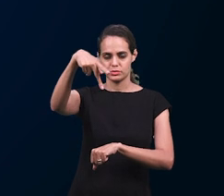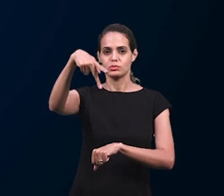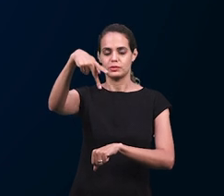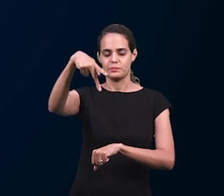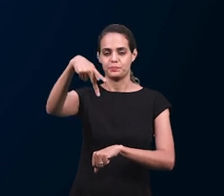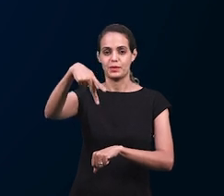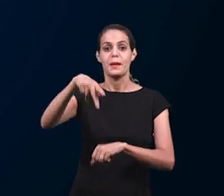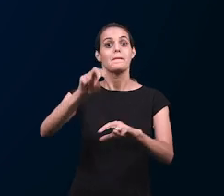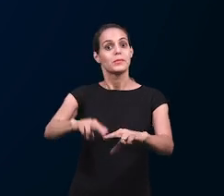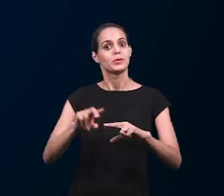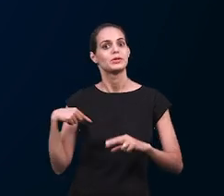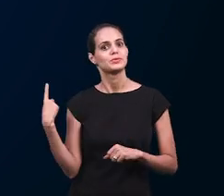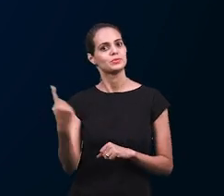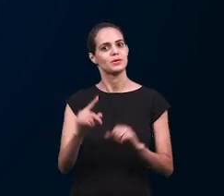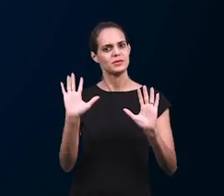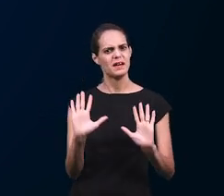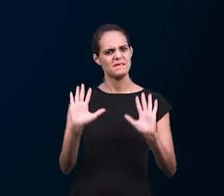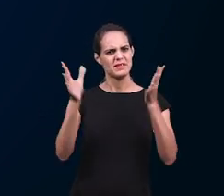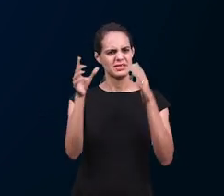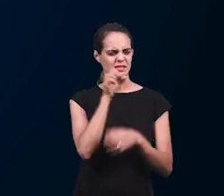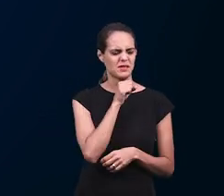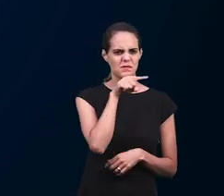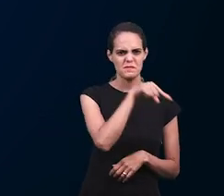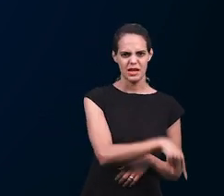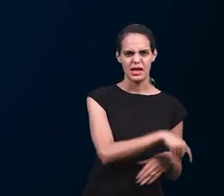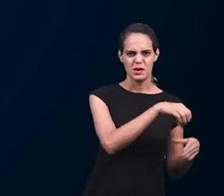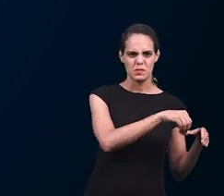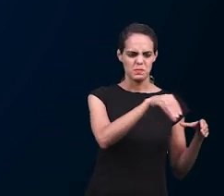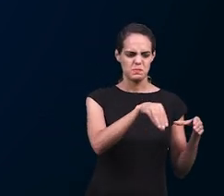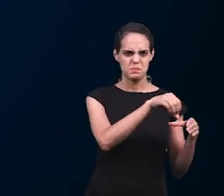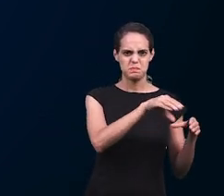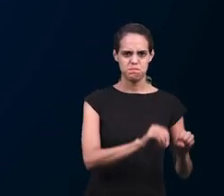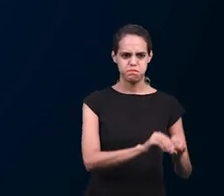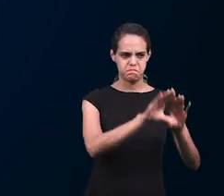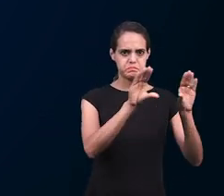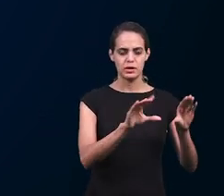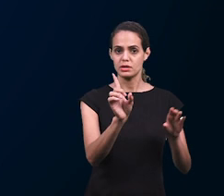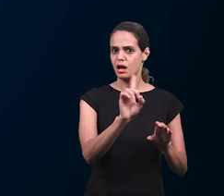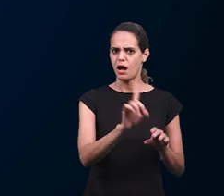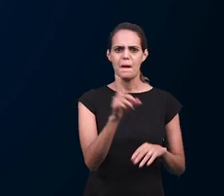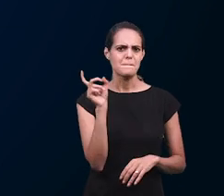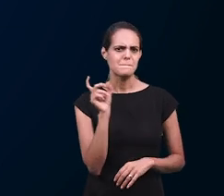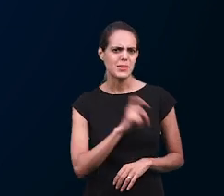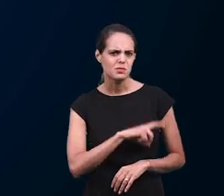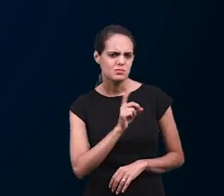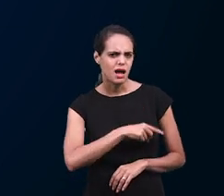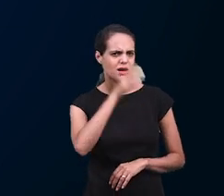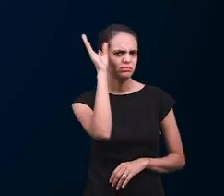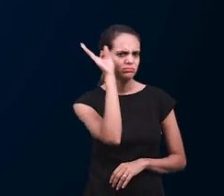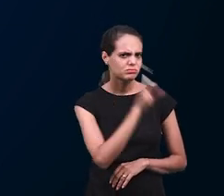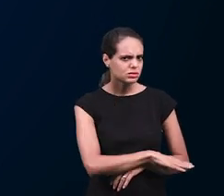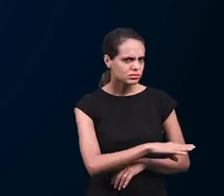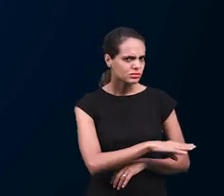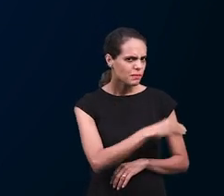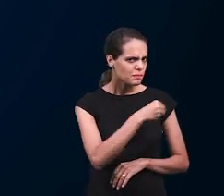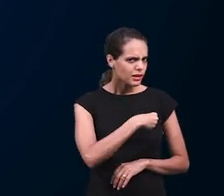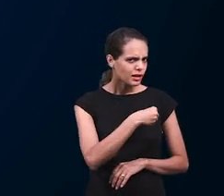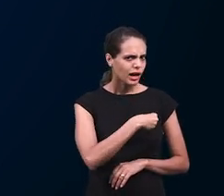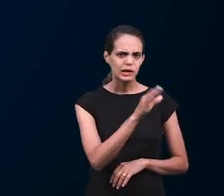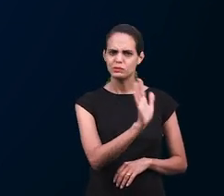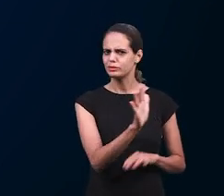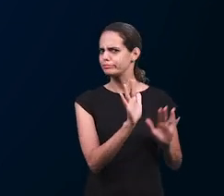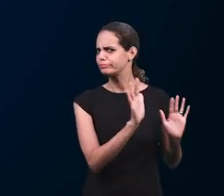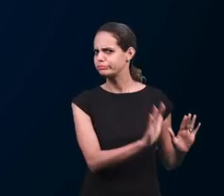isso, celebremos a festa, não com o velho fermento, nem com o fermento da maldade e da malícia, e